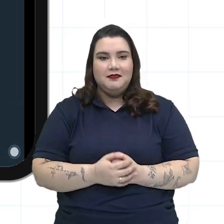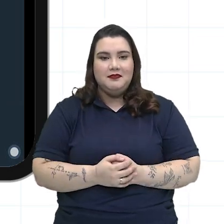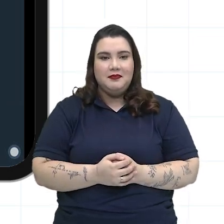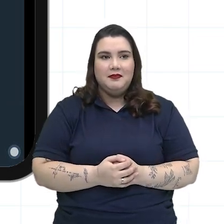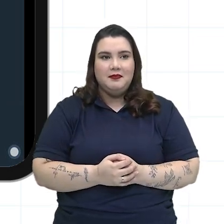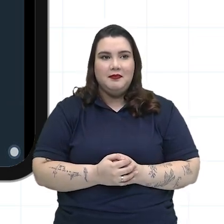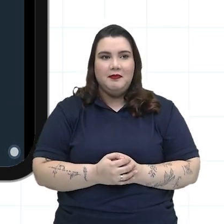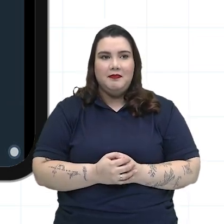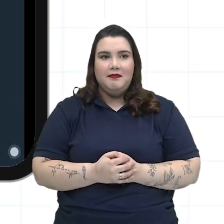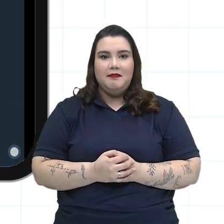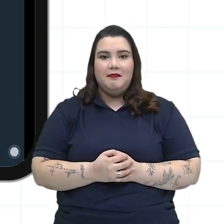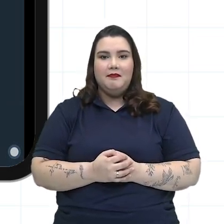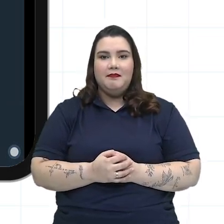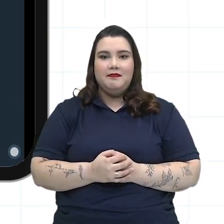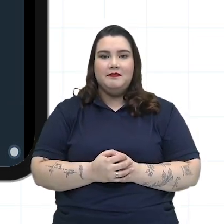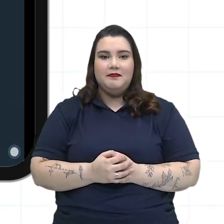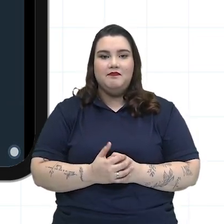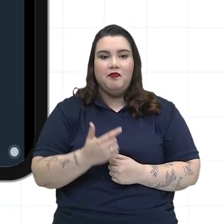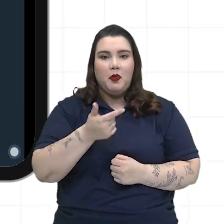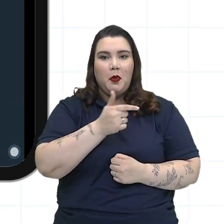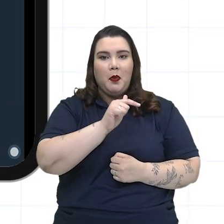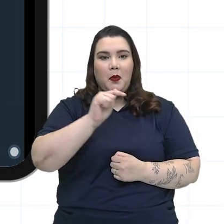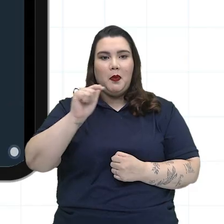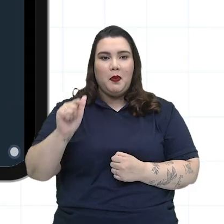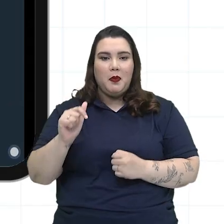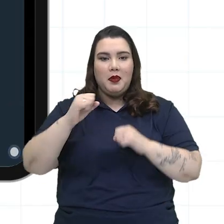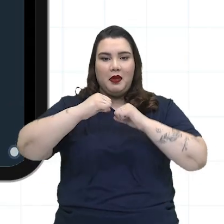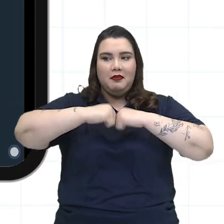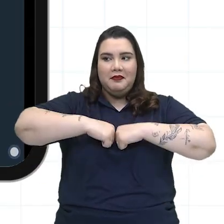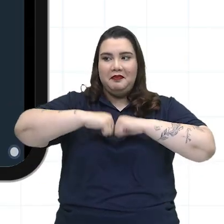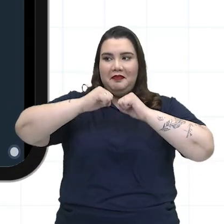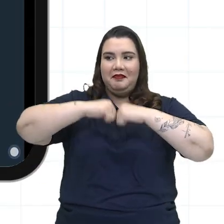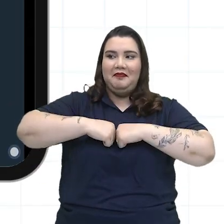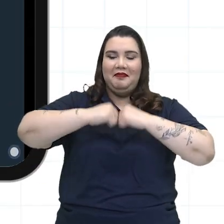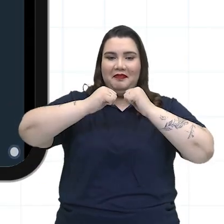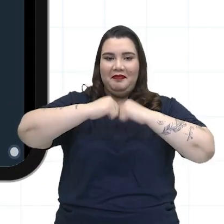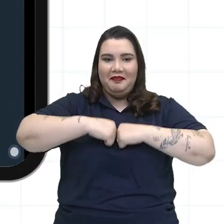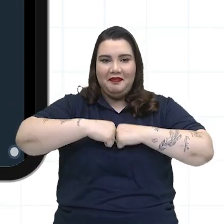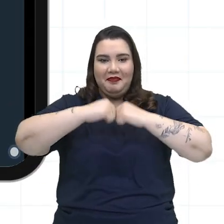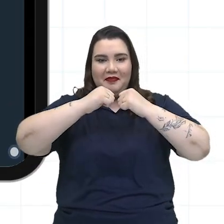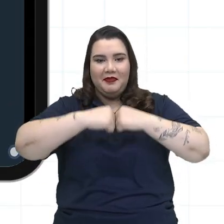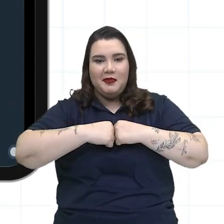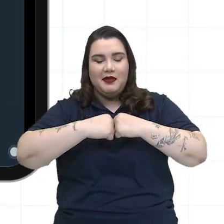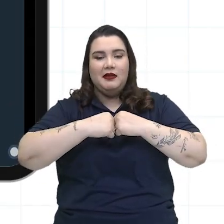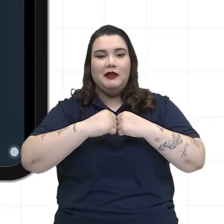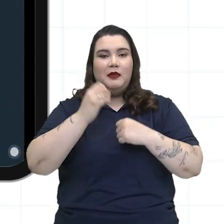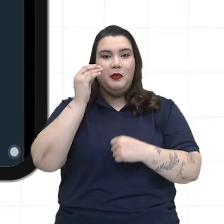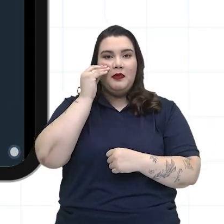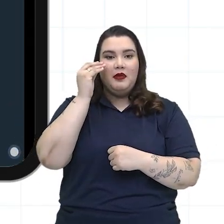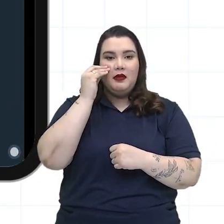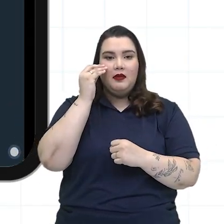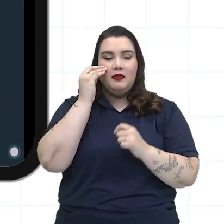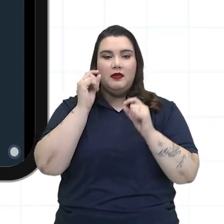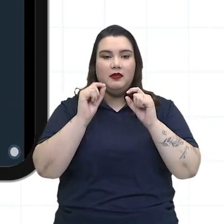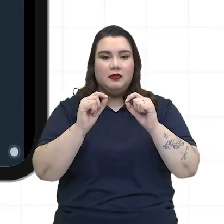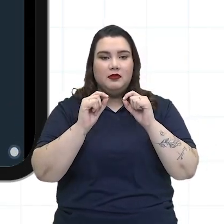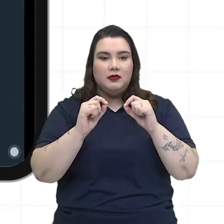certo? E a outra articulação que nós vamos ver, aqui,